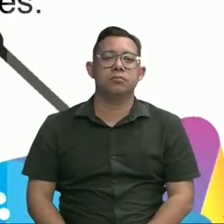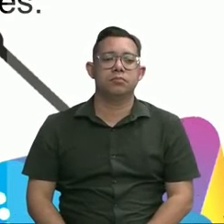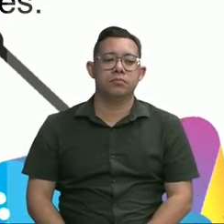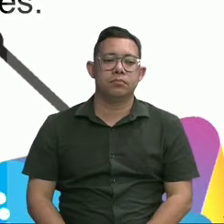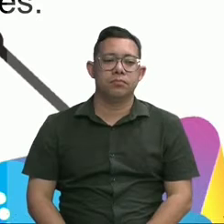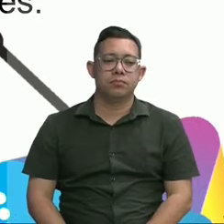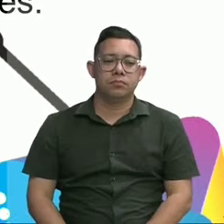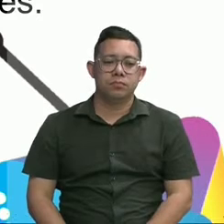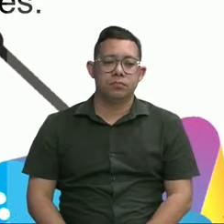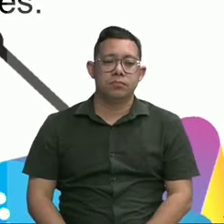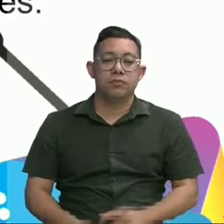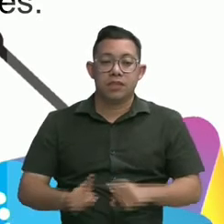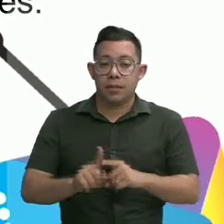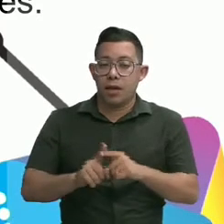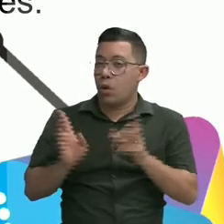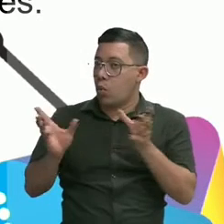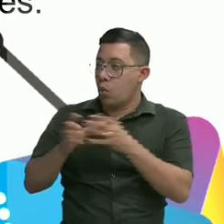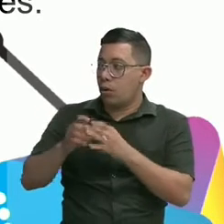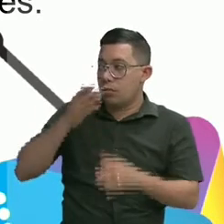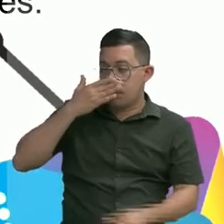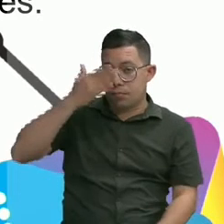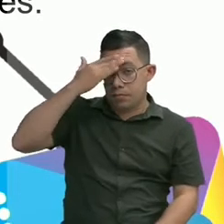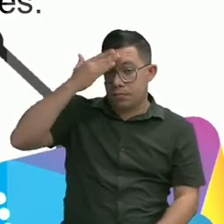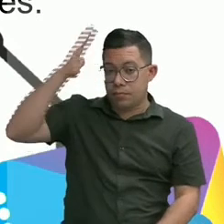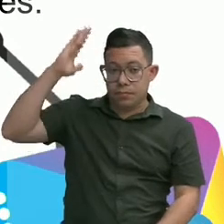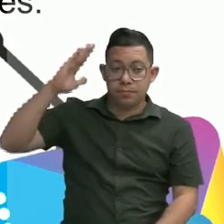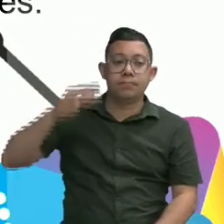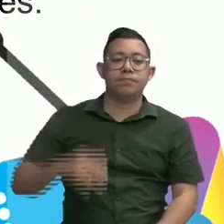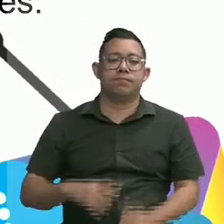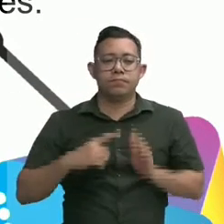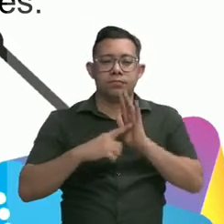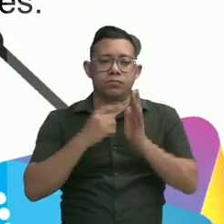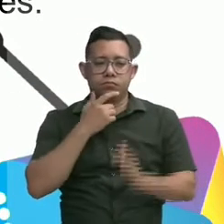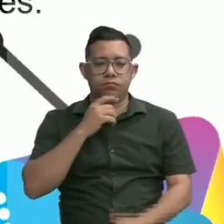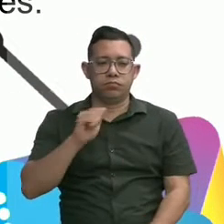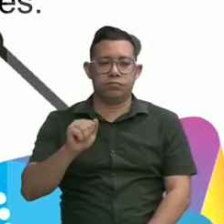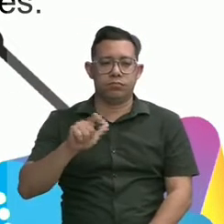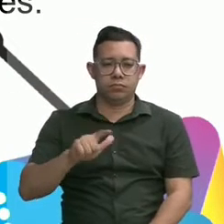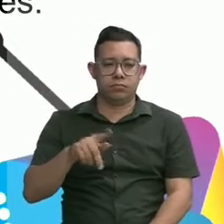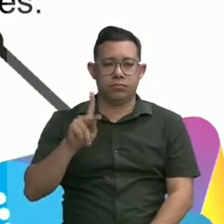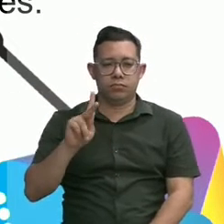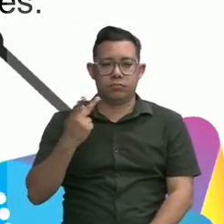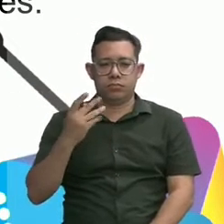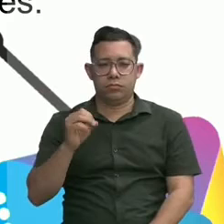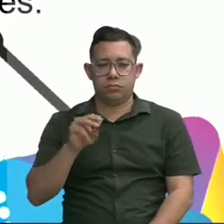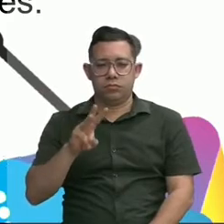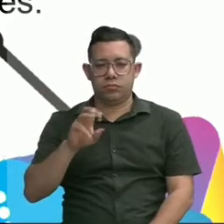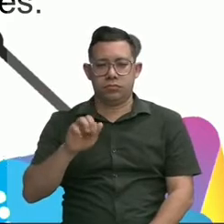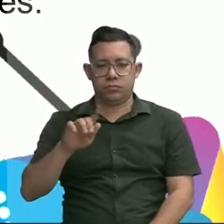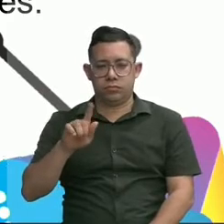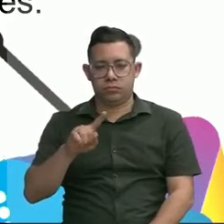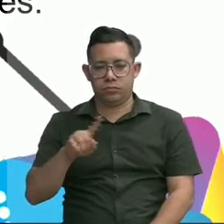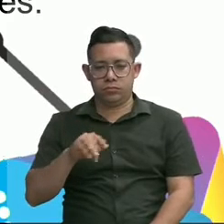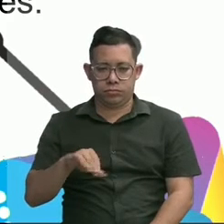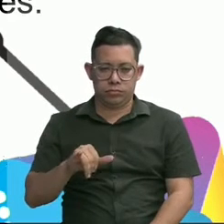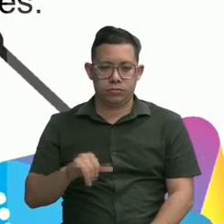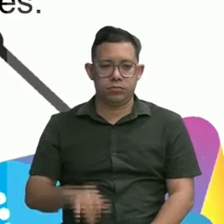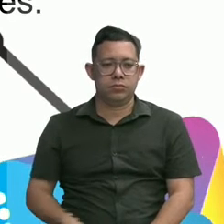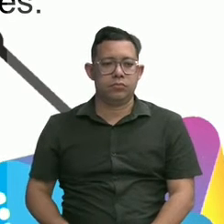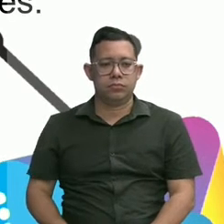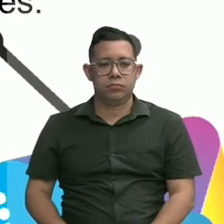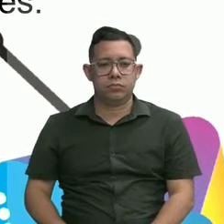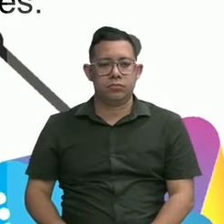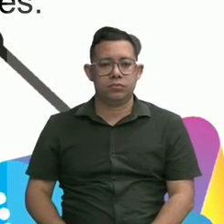segundo grau os árabes foram brilhantemente representados por álcool algarismo tá